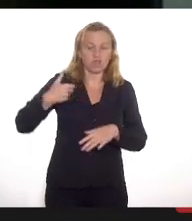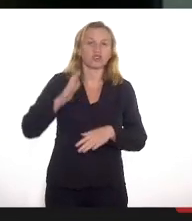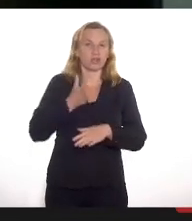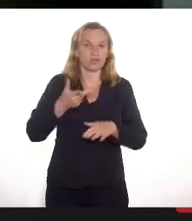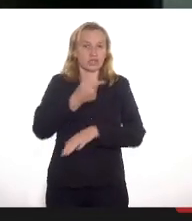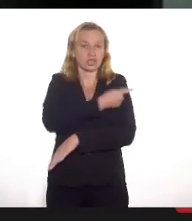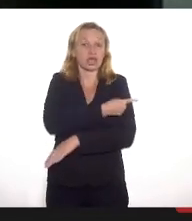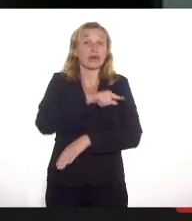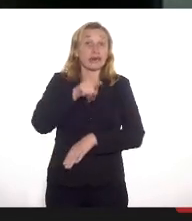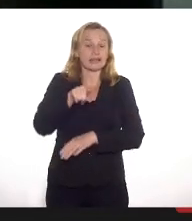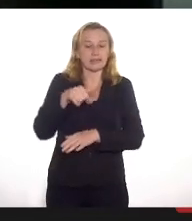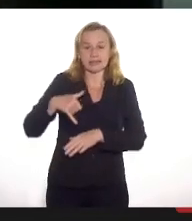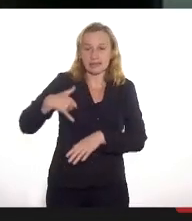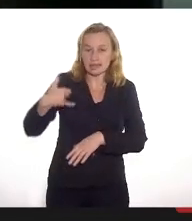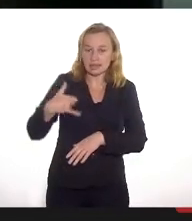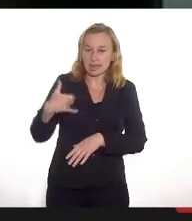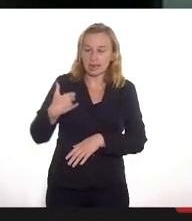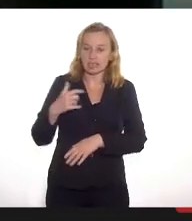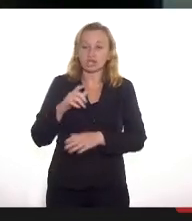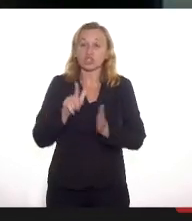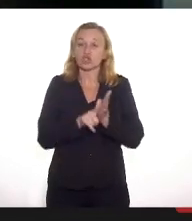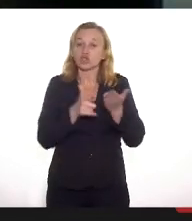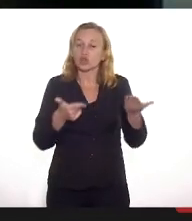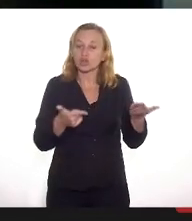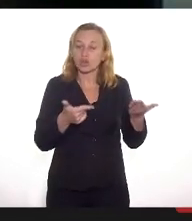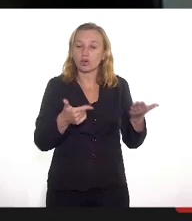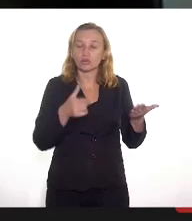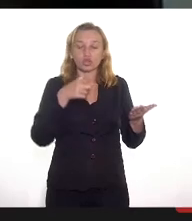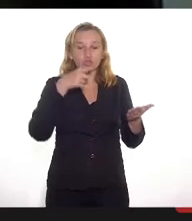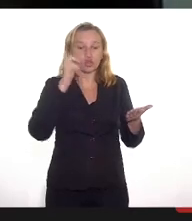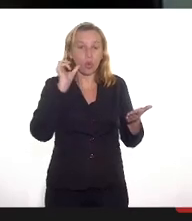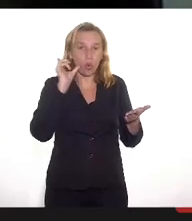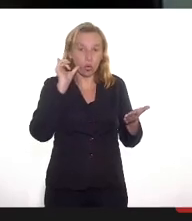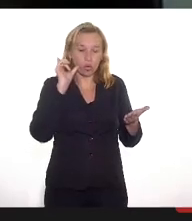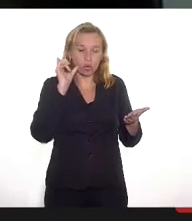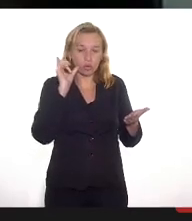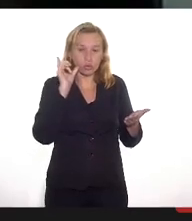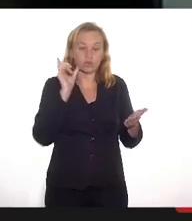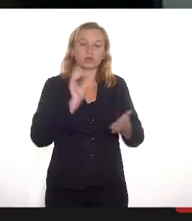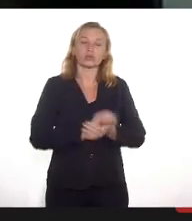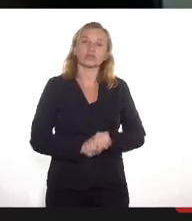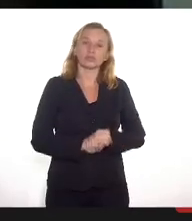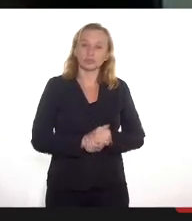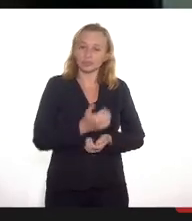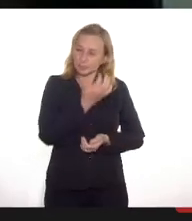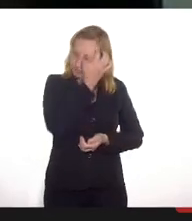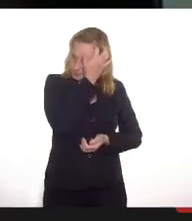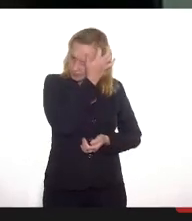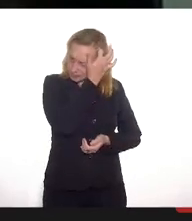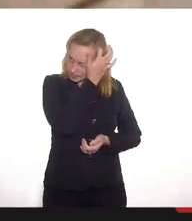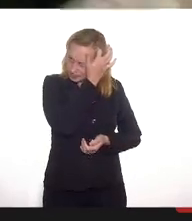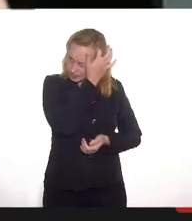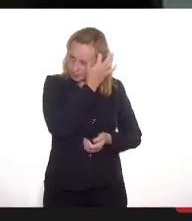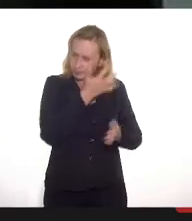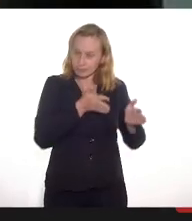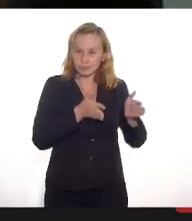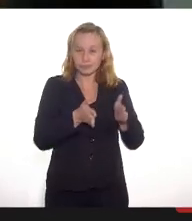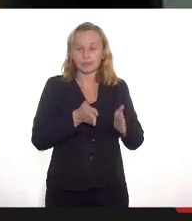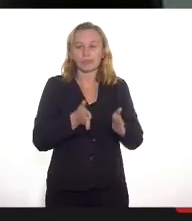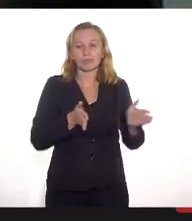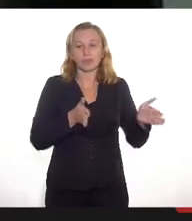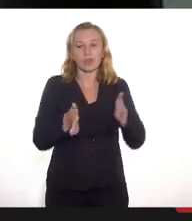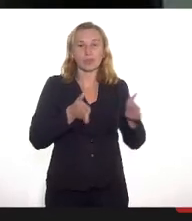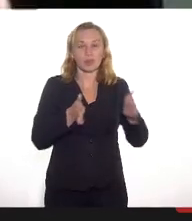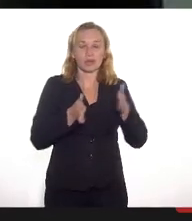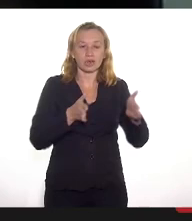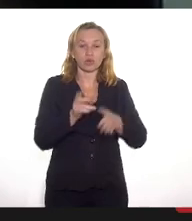tem é quem lê o jornal de ontem sabe que é um hiato de tempo Entre o que é